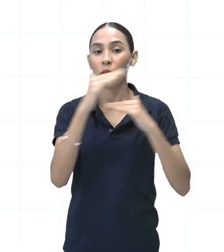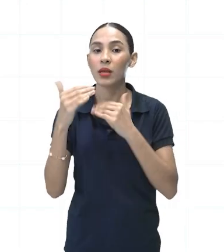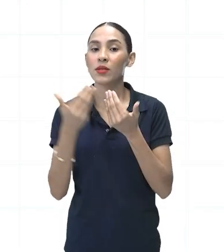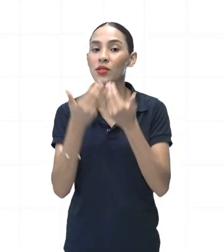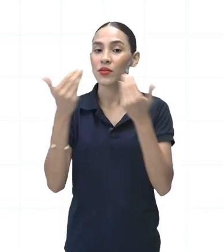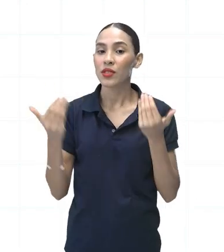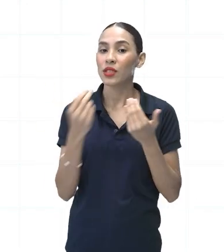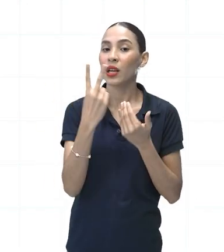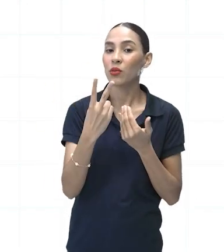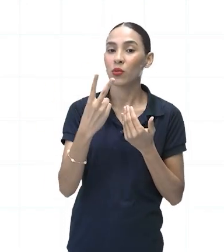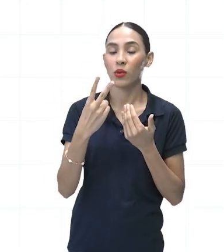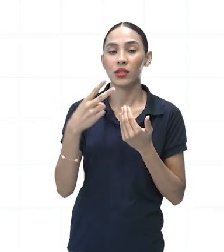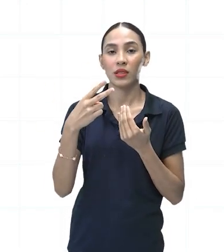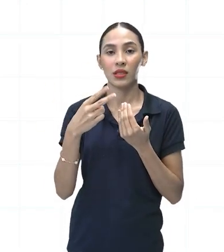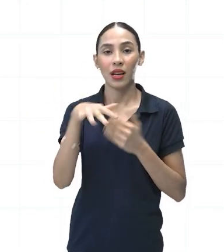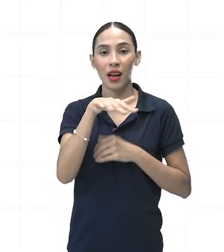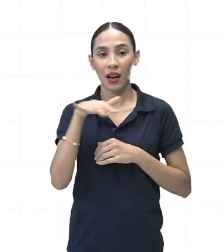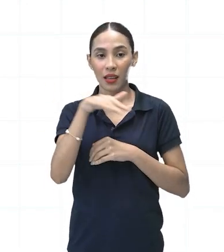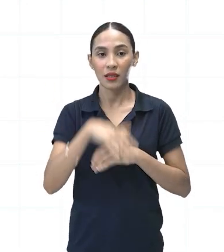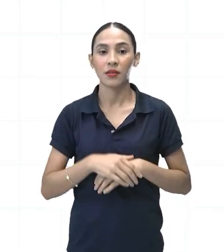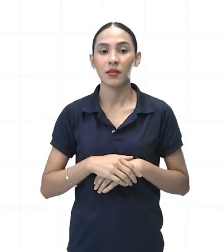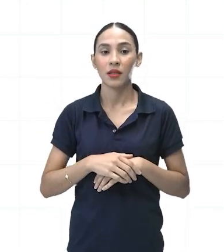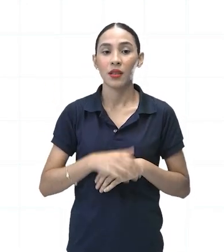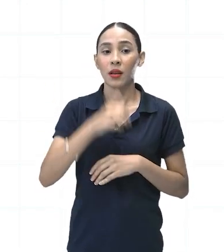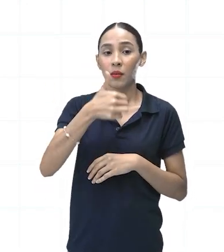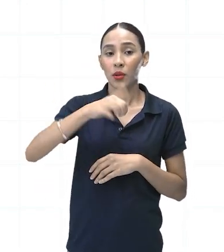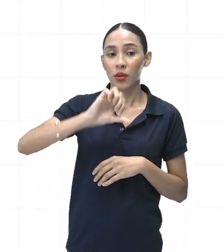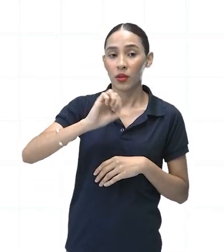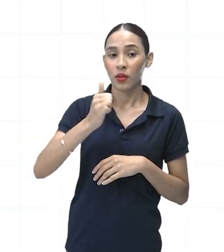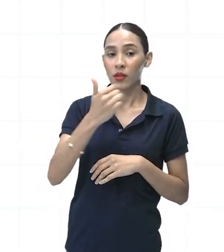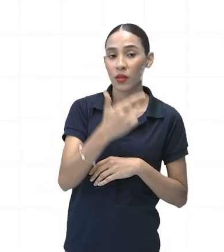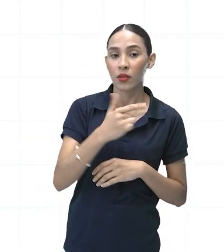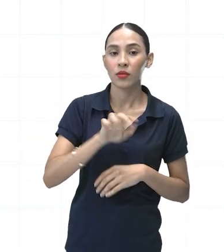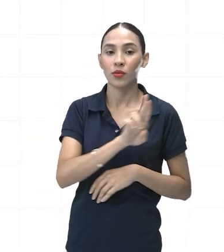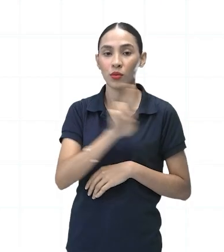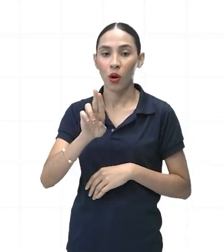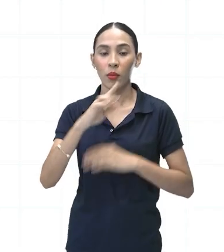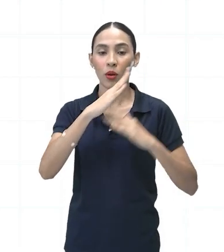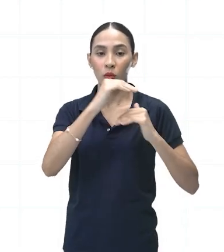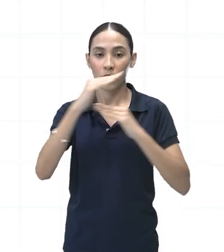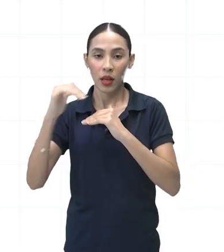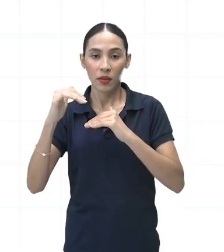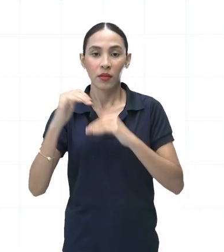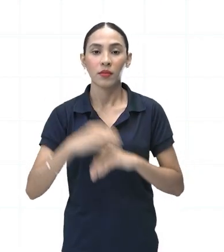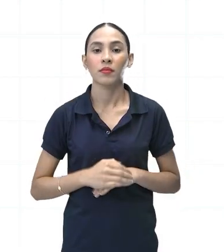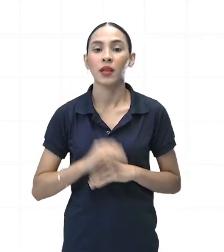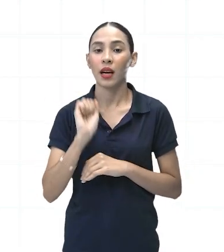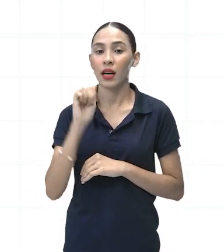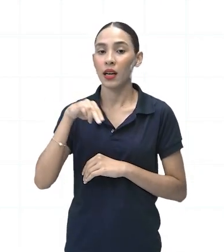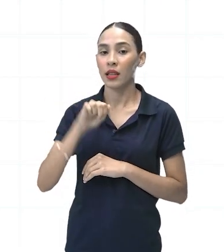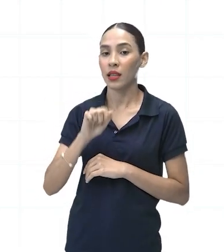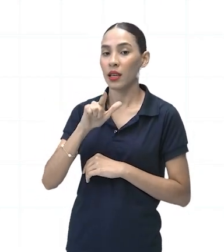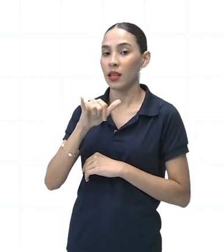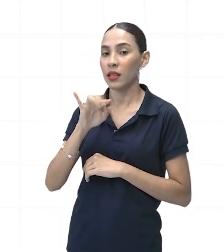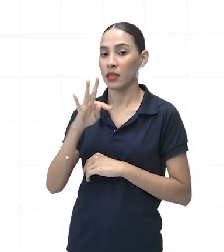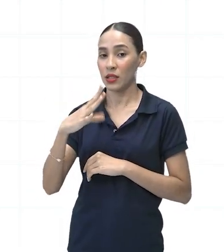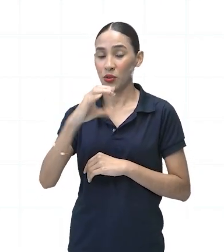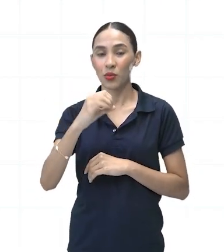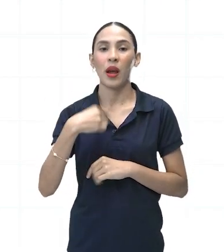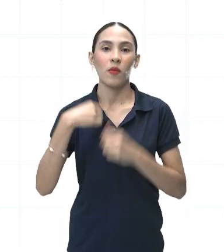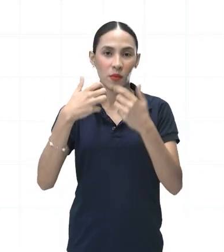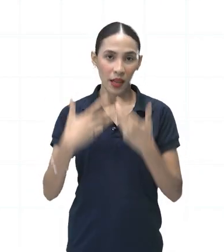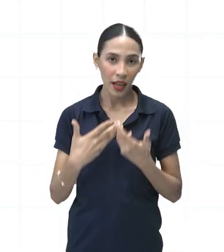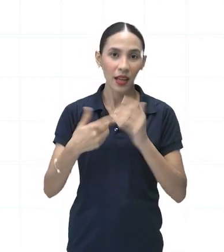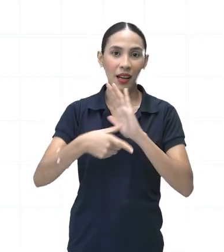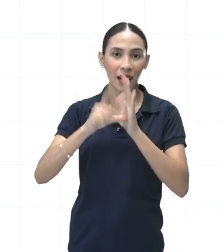divide em duas grandes fases. Até 1912, no cubismo, o cubismo analítico, aquilo que eu falei para